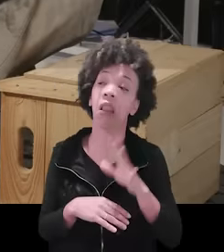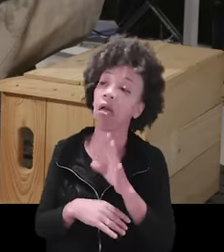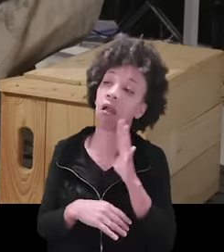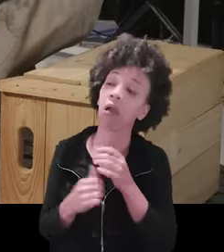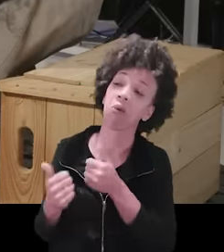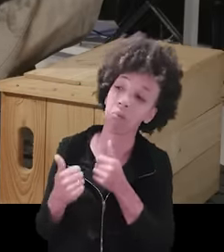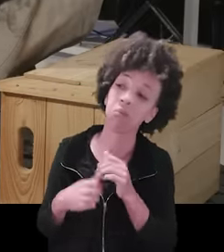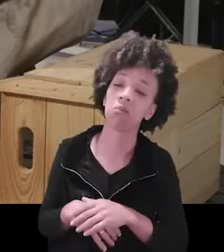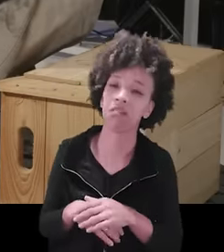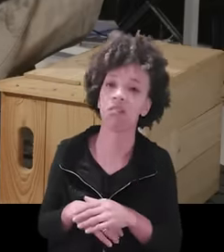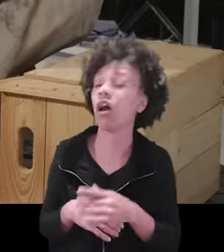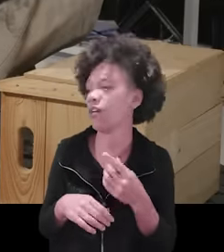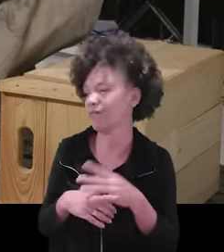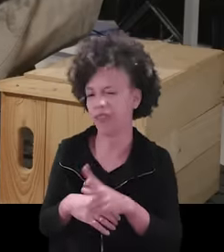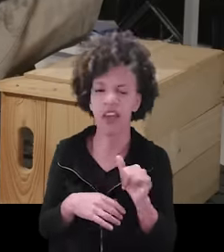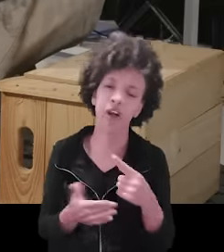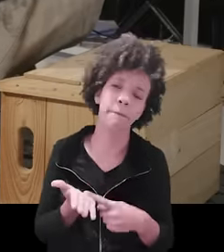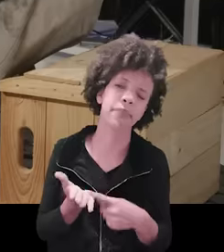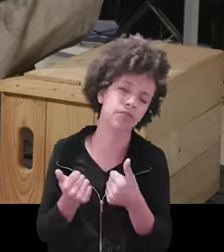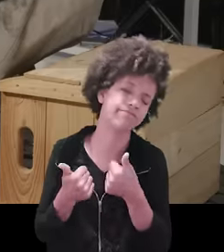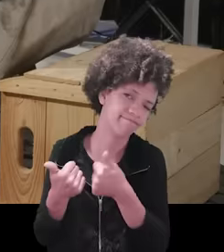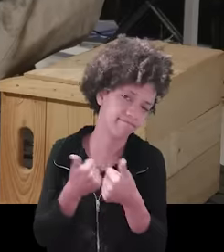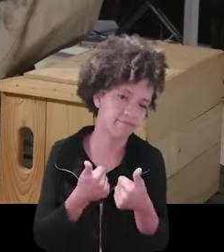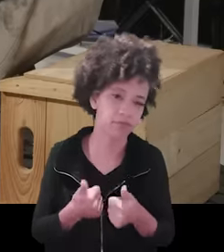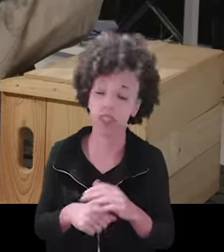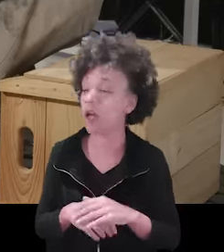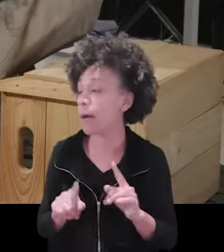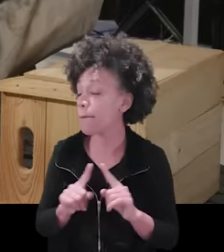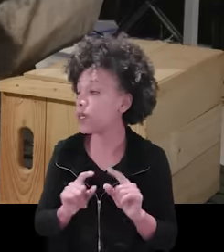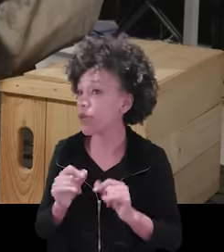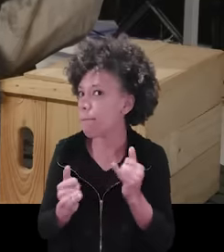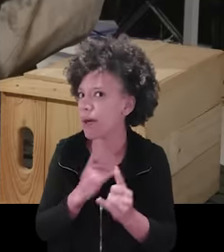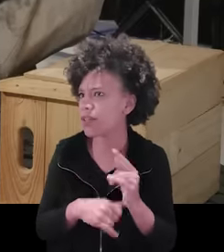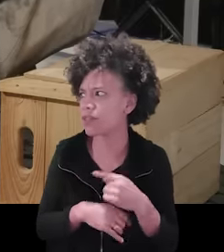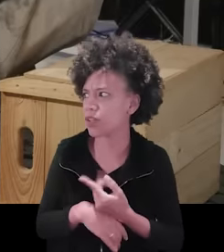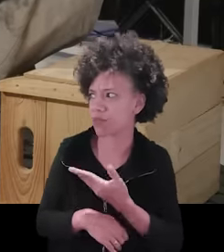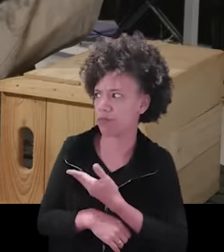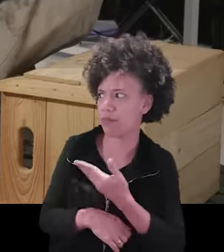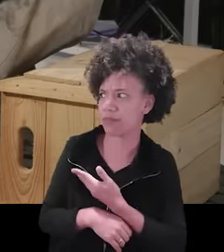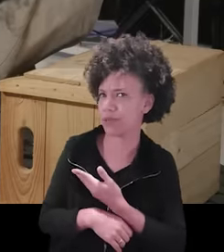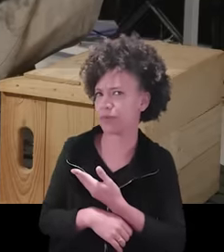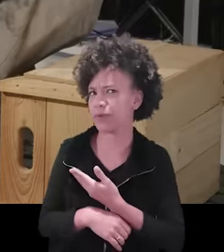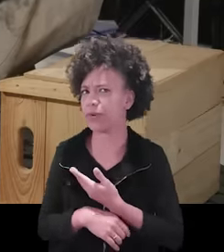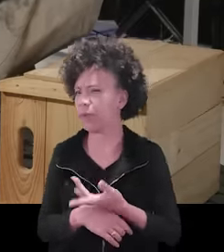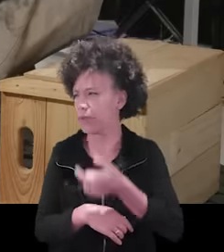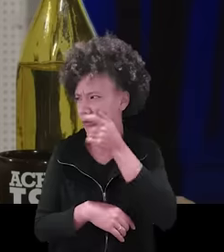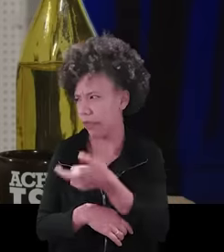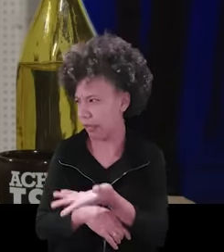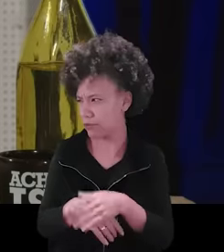seria legal seria legal Vamos marcar Vamos marcar e parece que a gente é amigo por